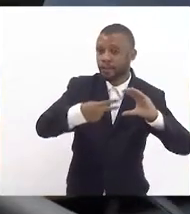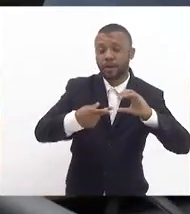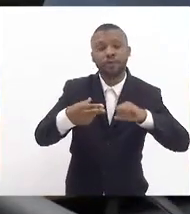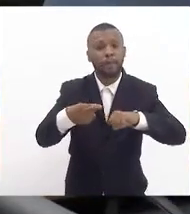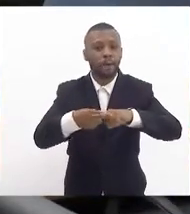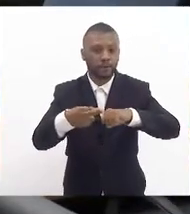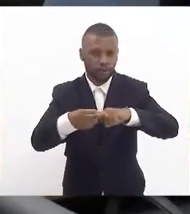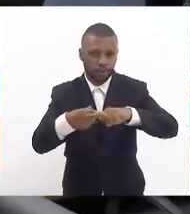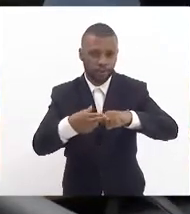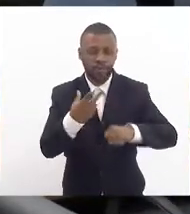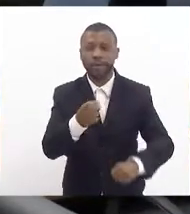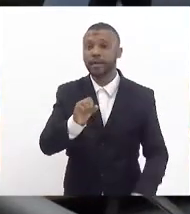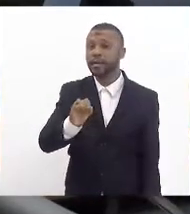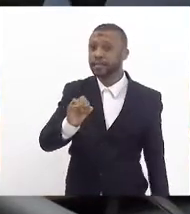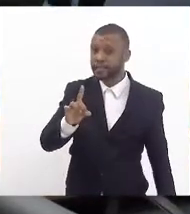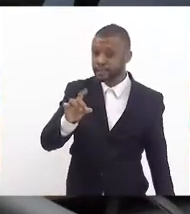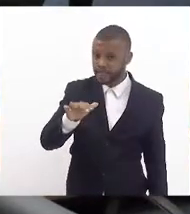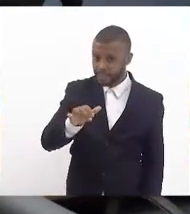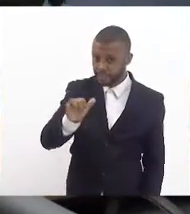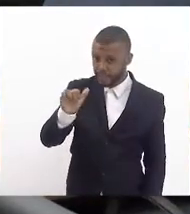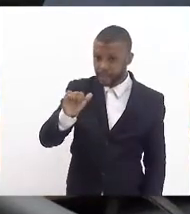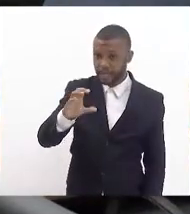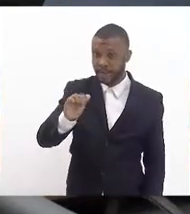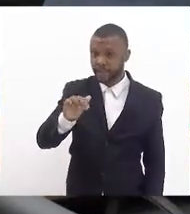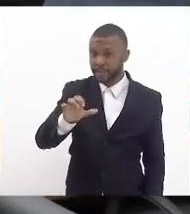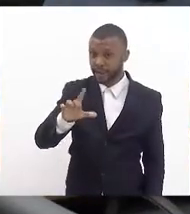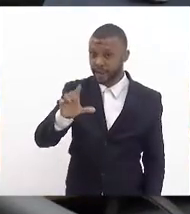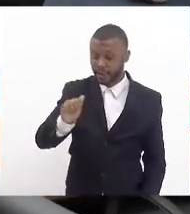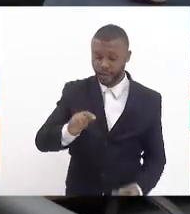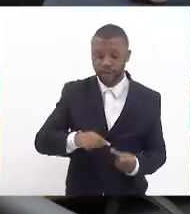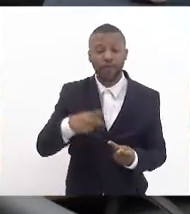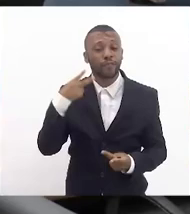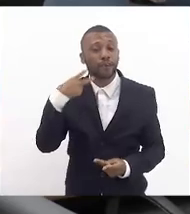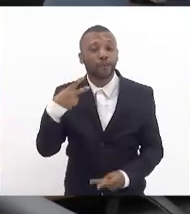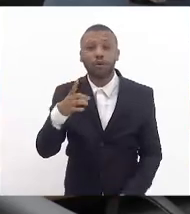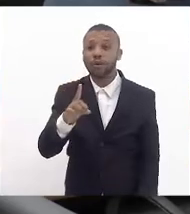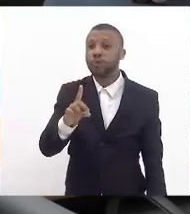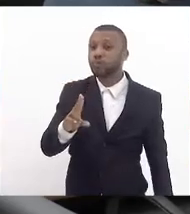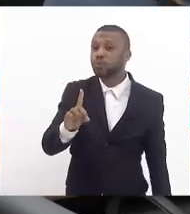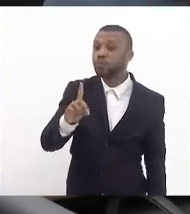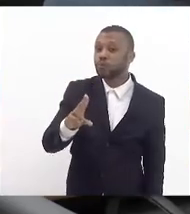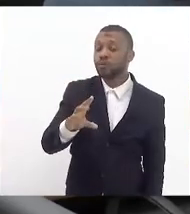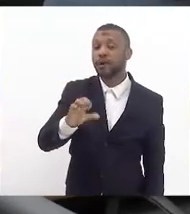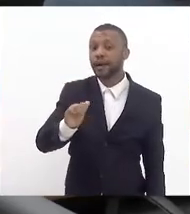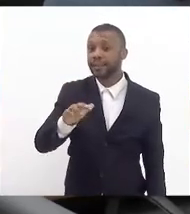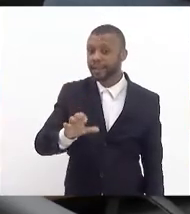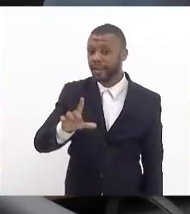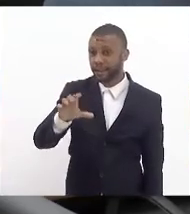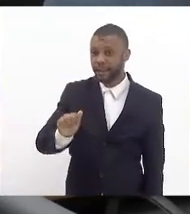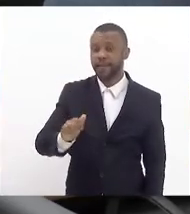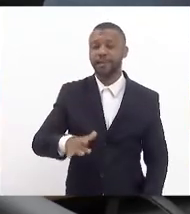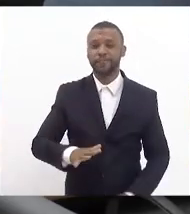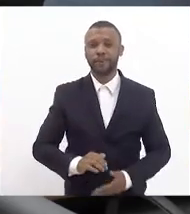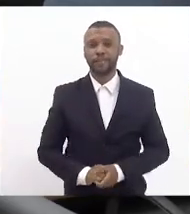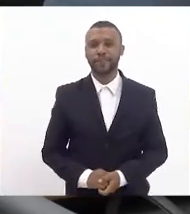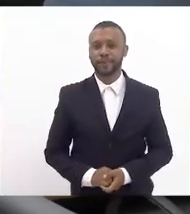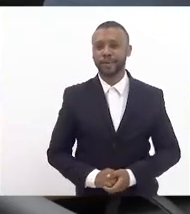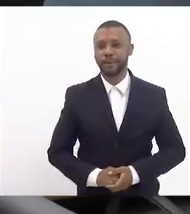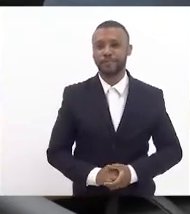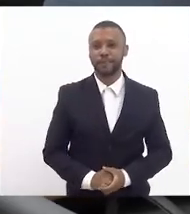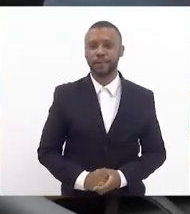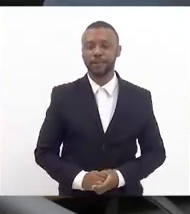Sidney Canella, e do vereador Dudu Canella. Senhor presidente, o parecer é favorável.